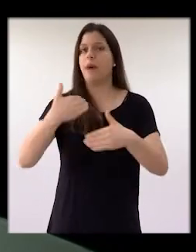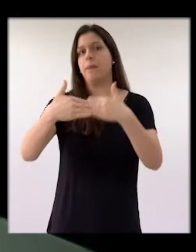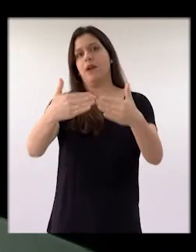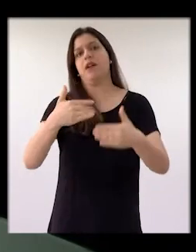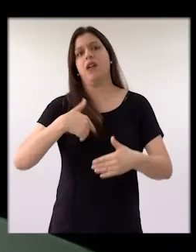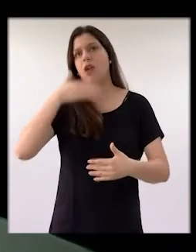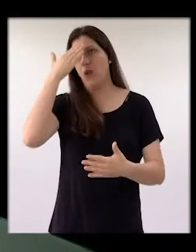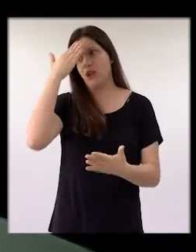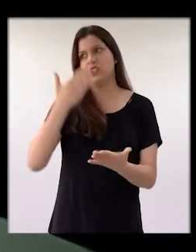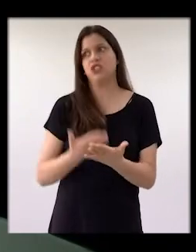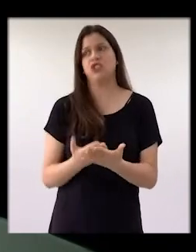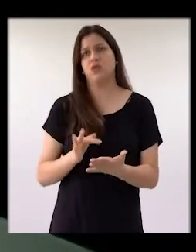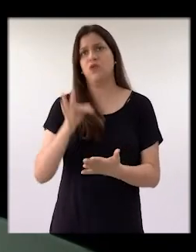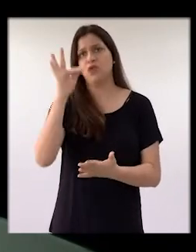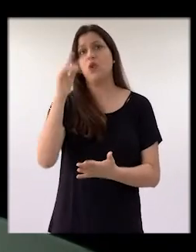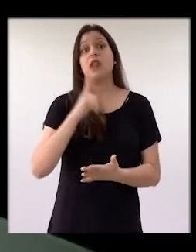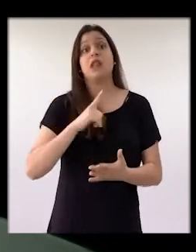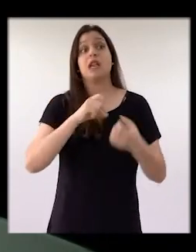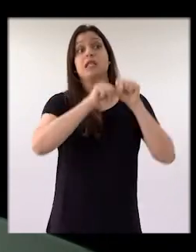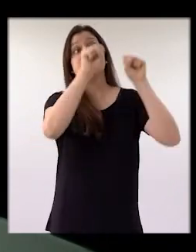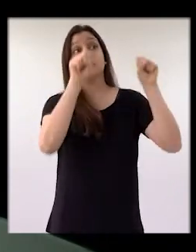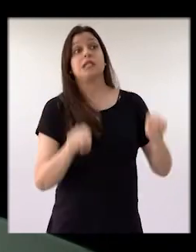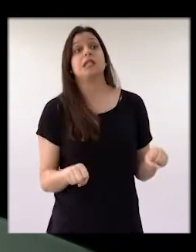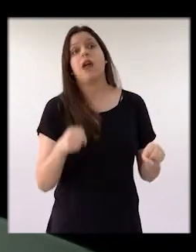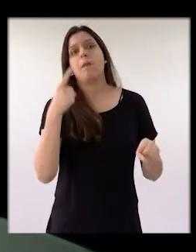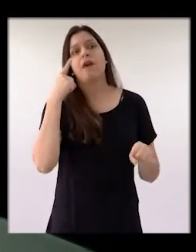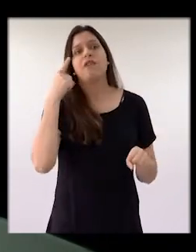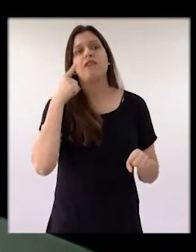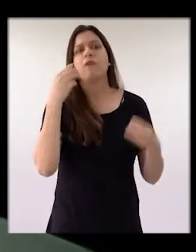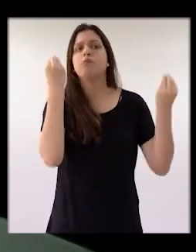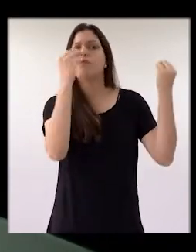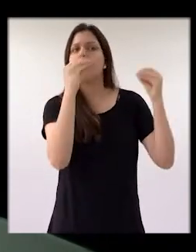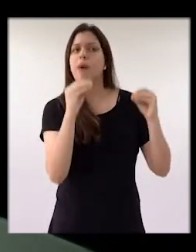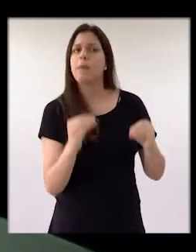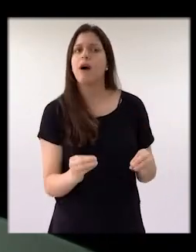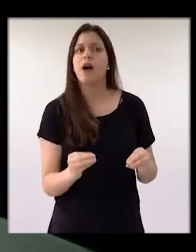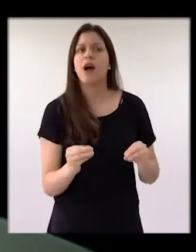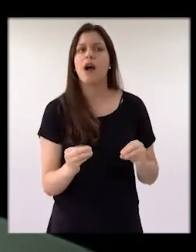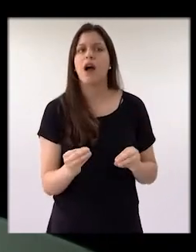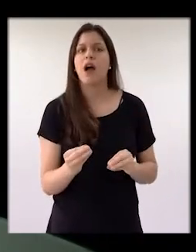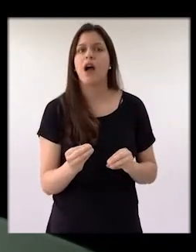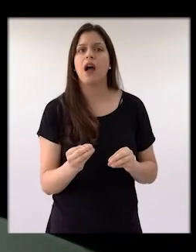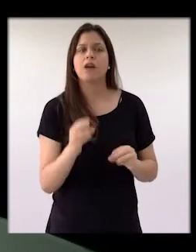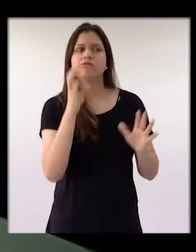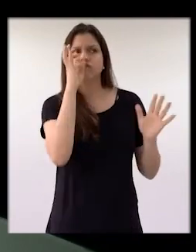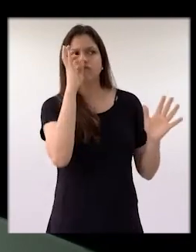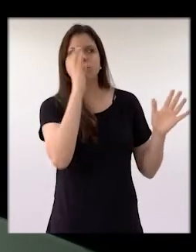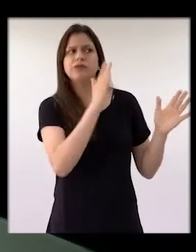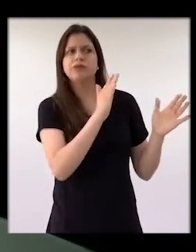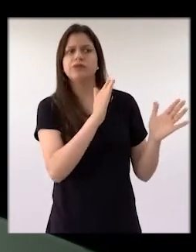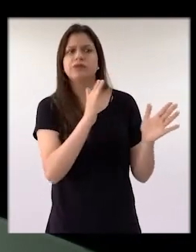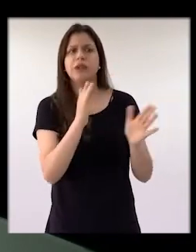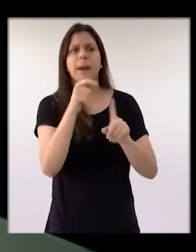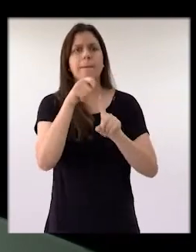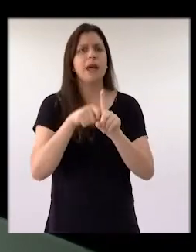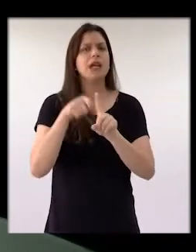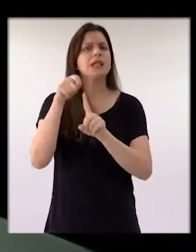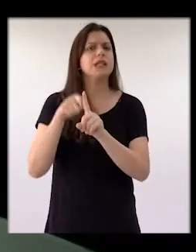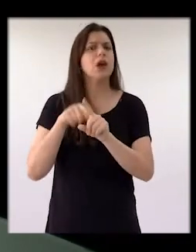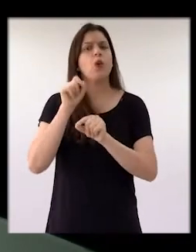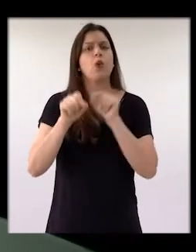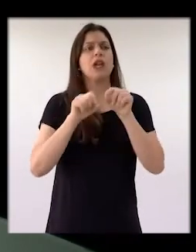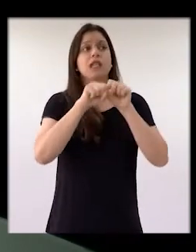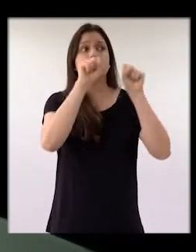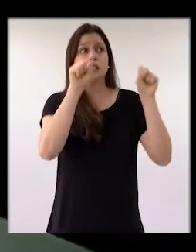ser desenvolvido. Eu acredito que daqui a um tempo a gente possa ter ali um sistema que possa inserir essas variáveis e aí eu conseguir